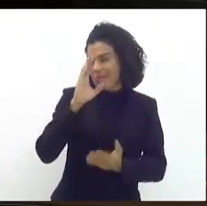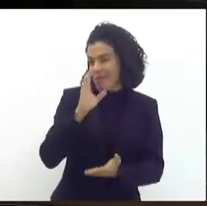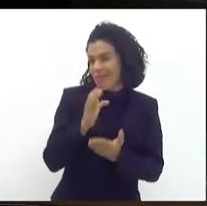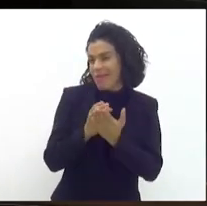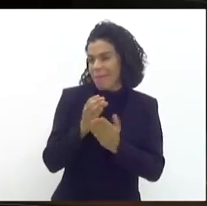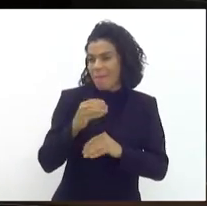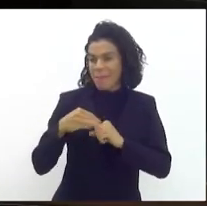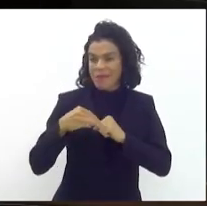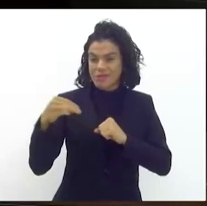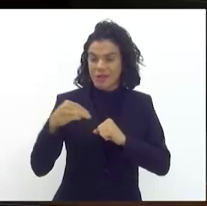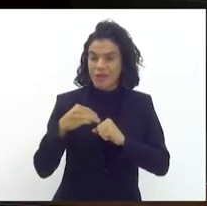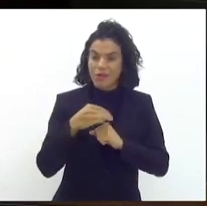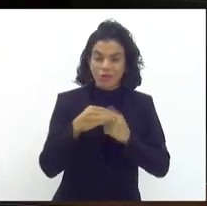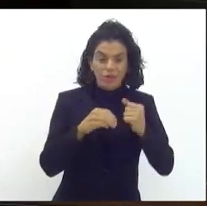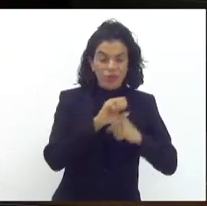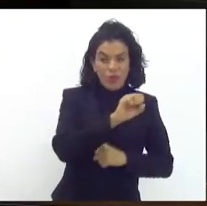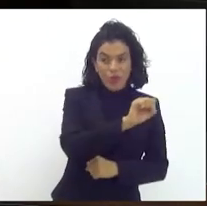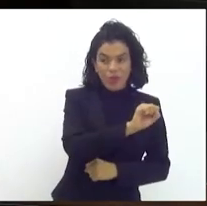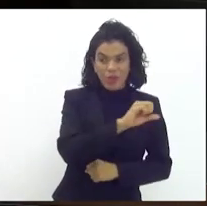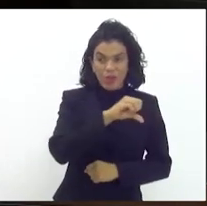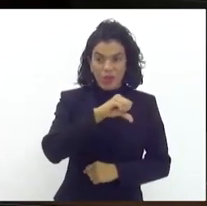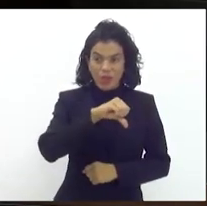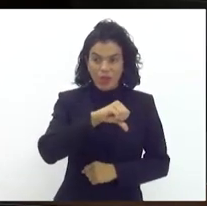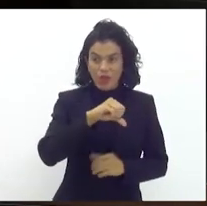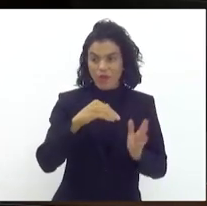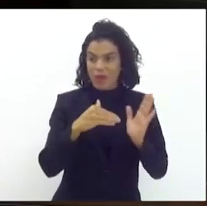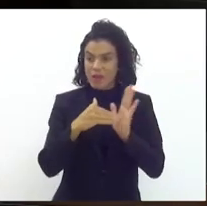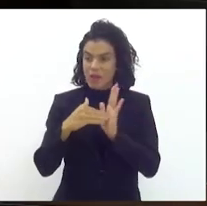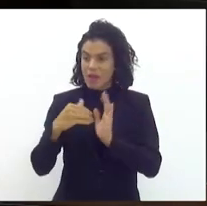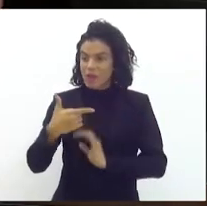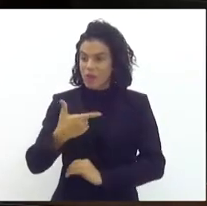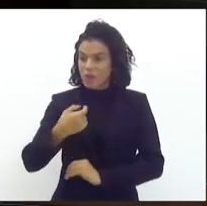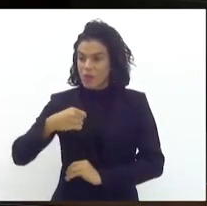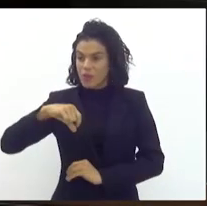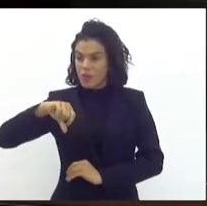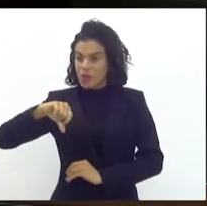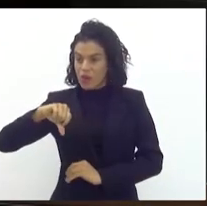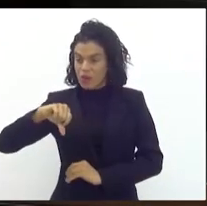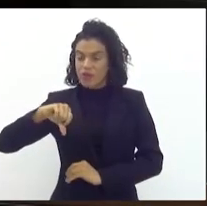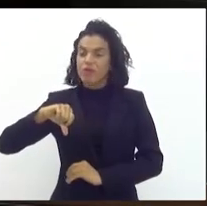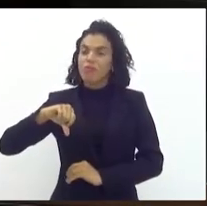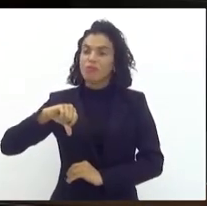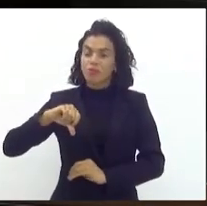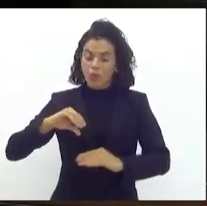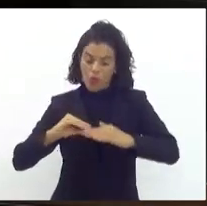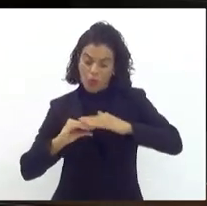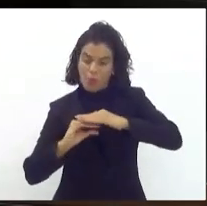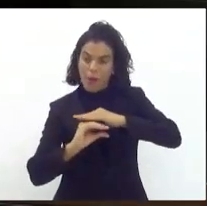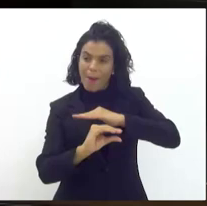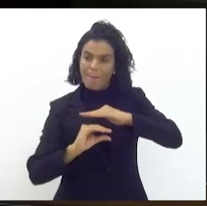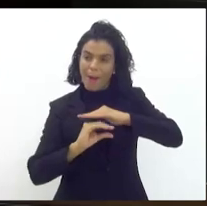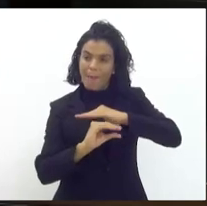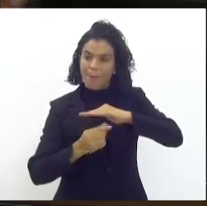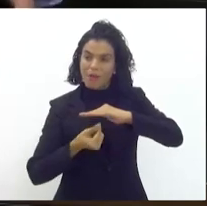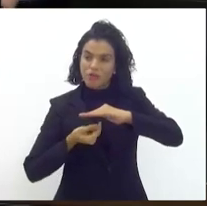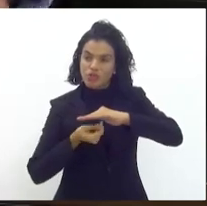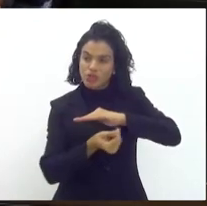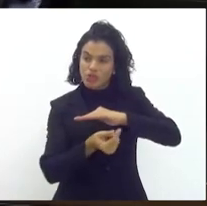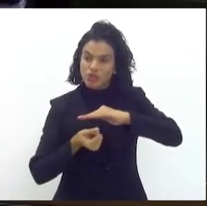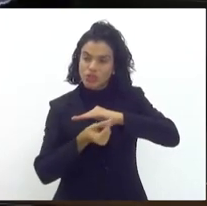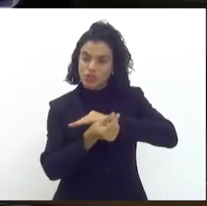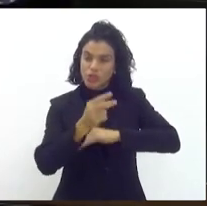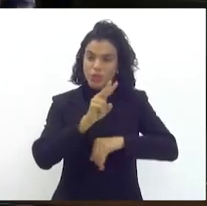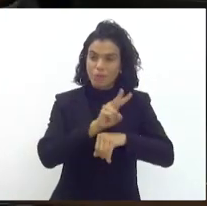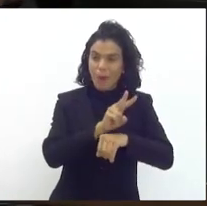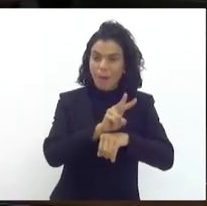que de 89 a de 85 a 2009 o aumento do Fundo de participação dos Estados não ajudou a reduzir